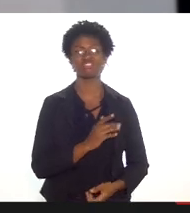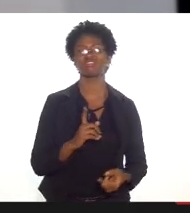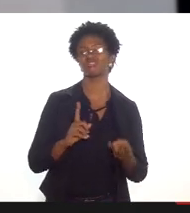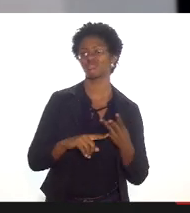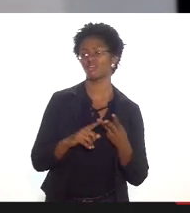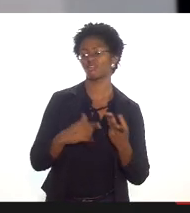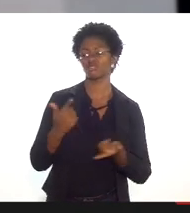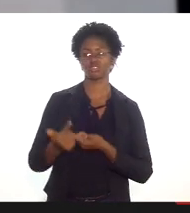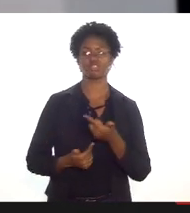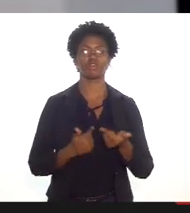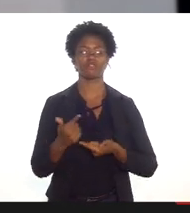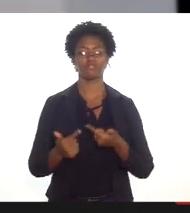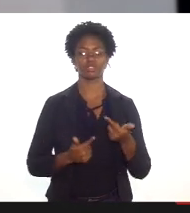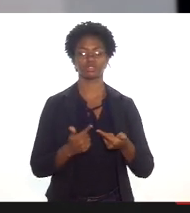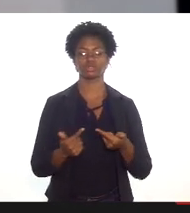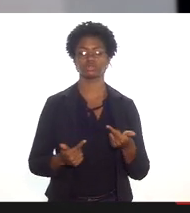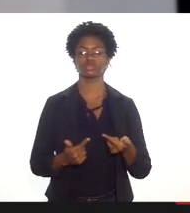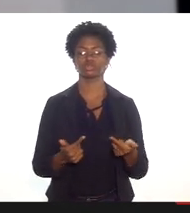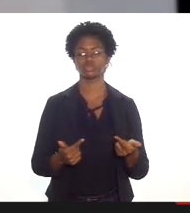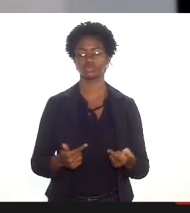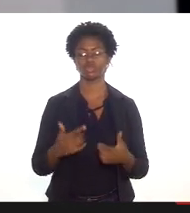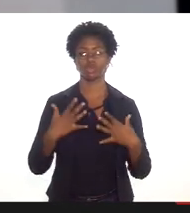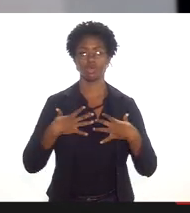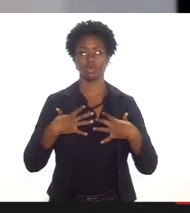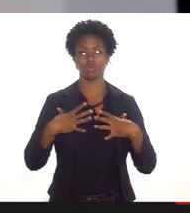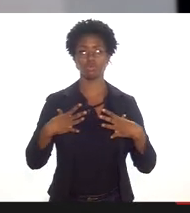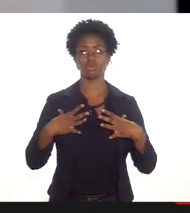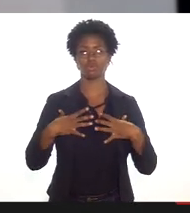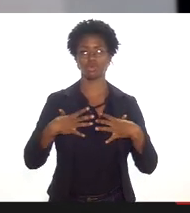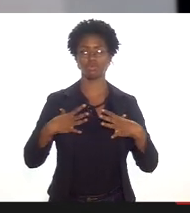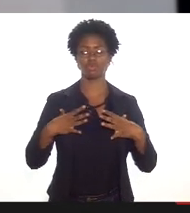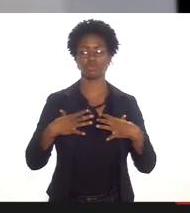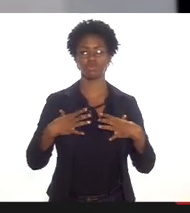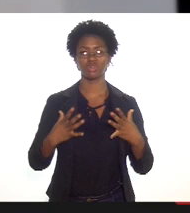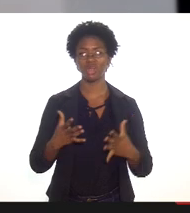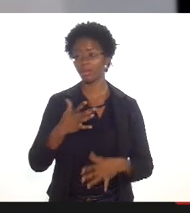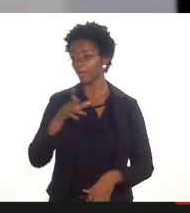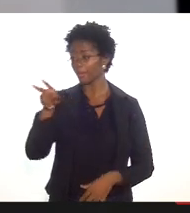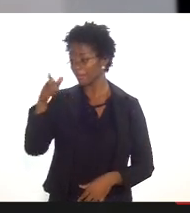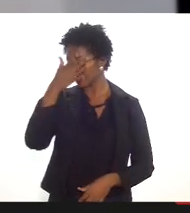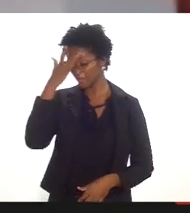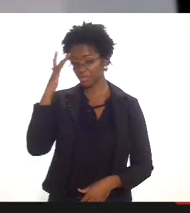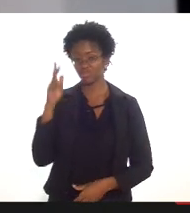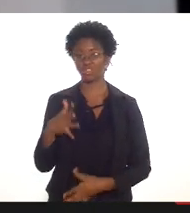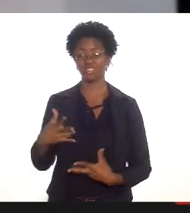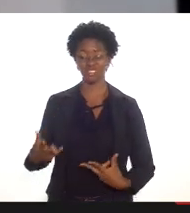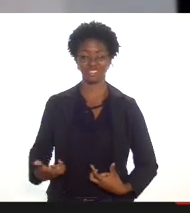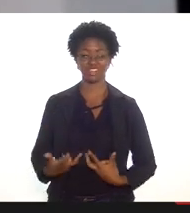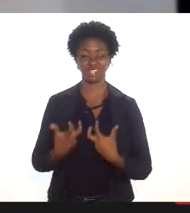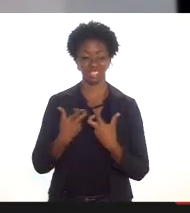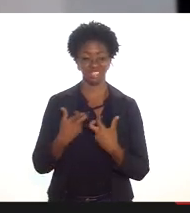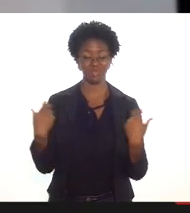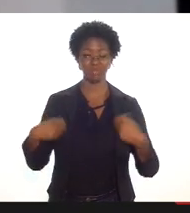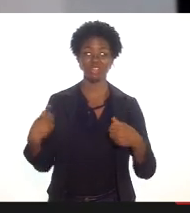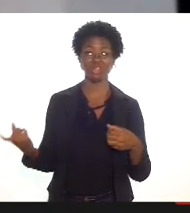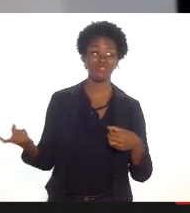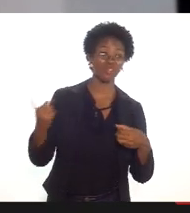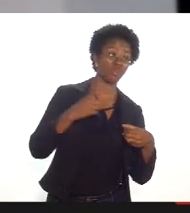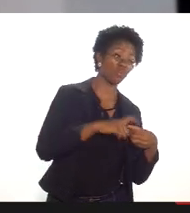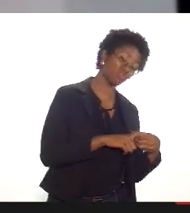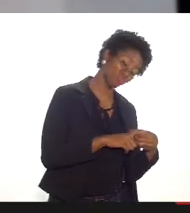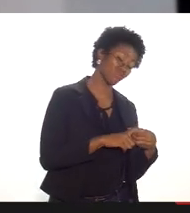de serviço de pneumologia, pacientes de câncer tendo que voltar ao zero nos seus